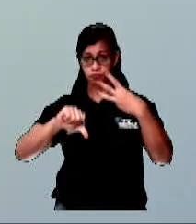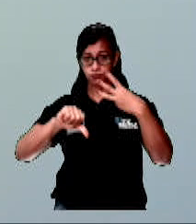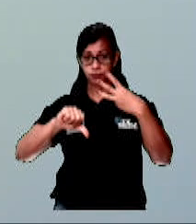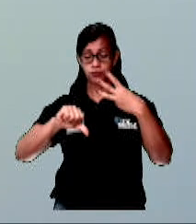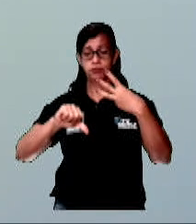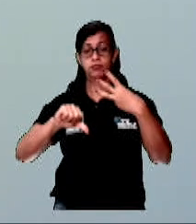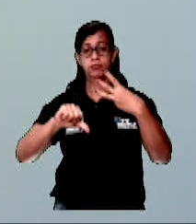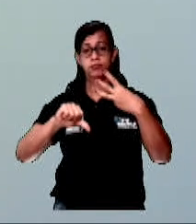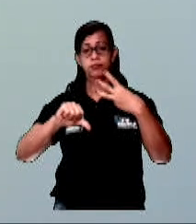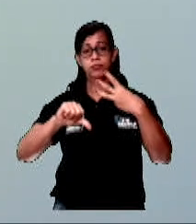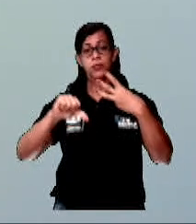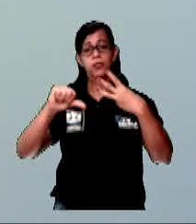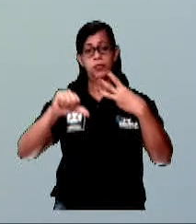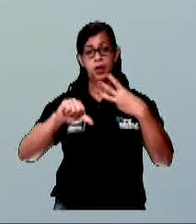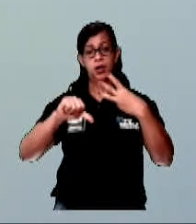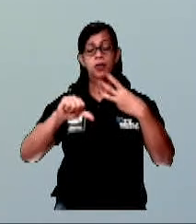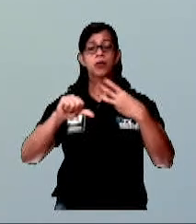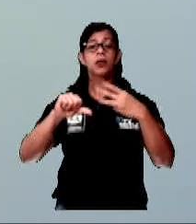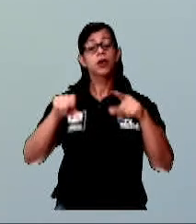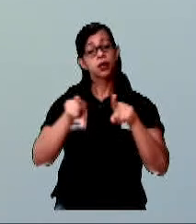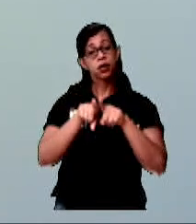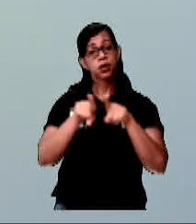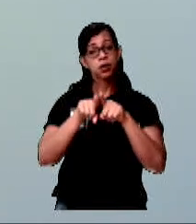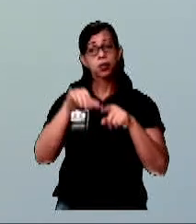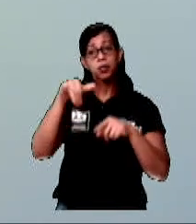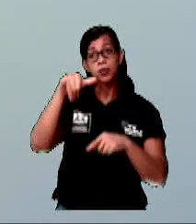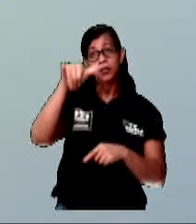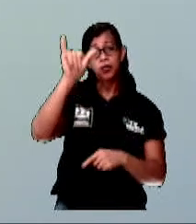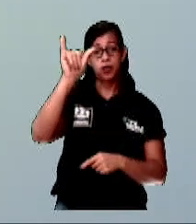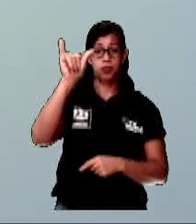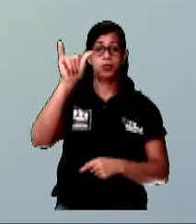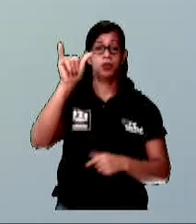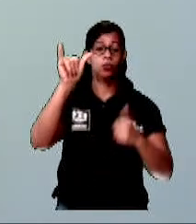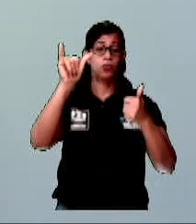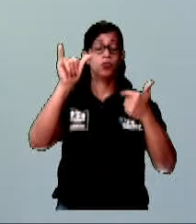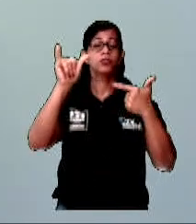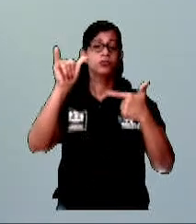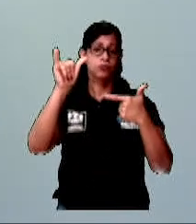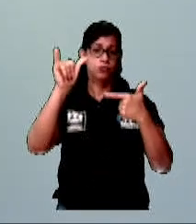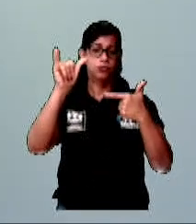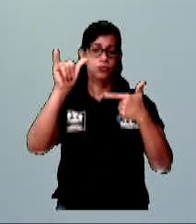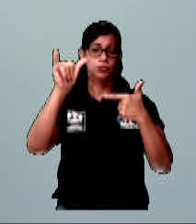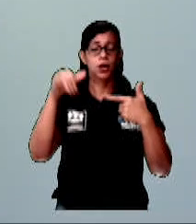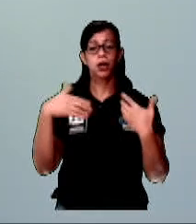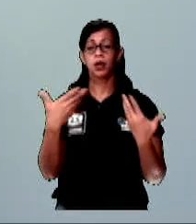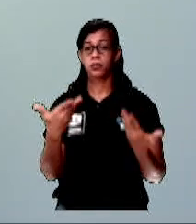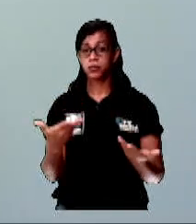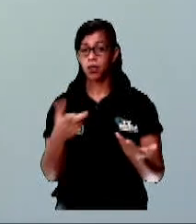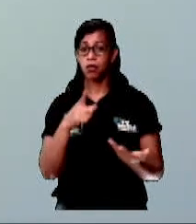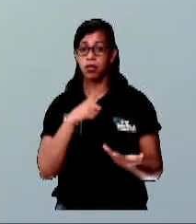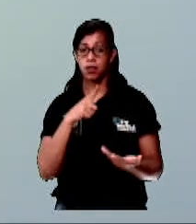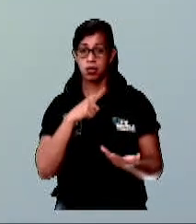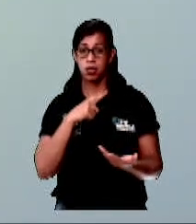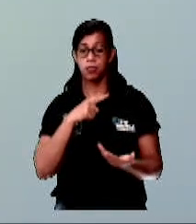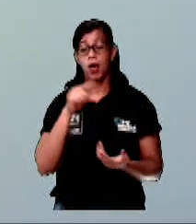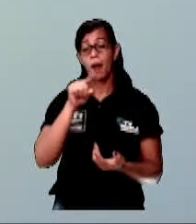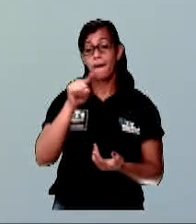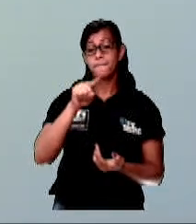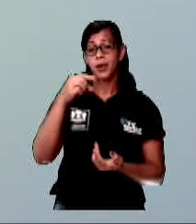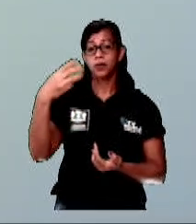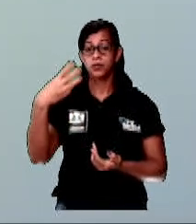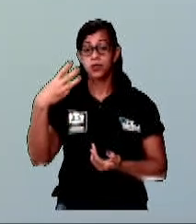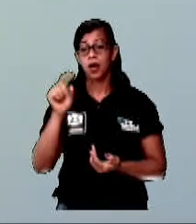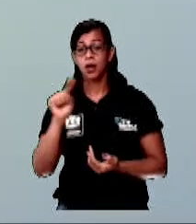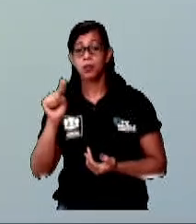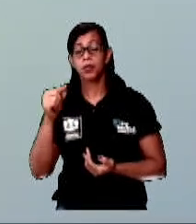do y, também vai estar negativo, né? 1, 2 unidades. Então, a gente vai ter menos 3, menos 2